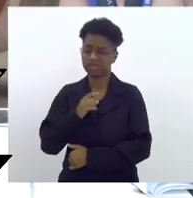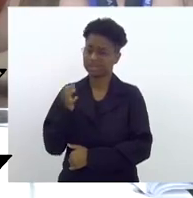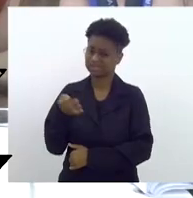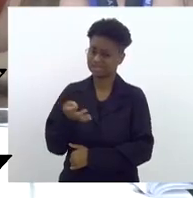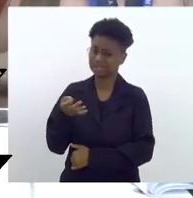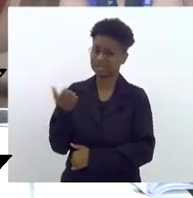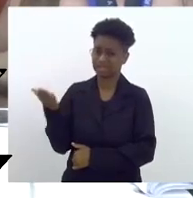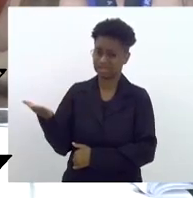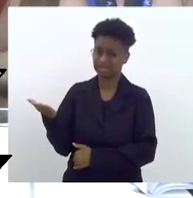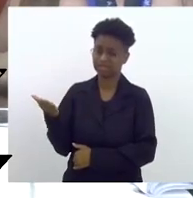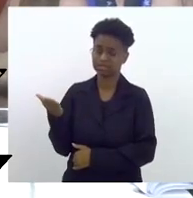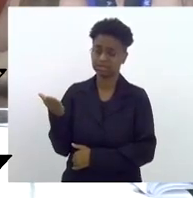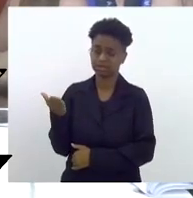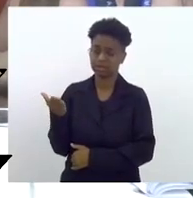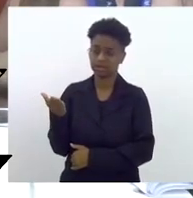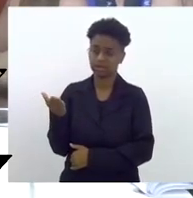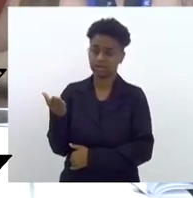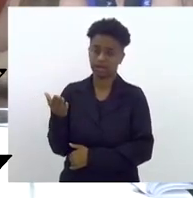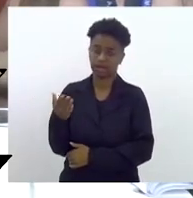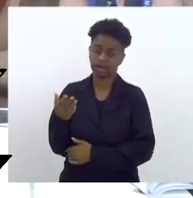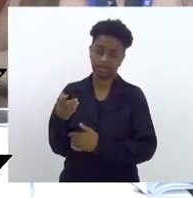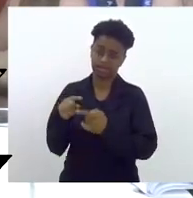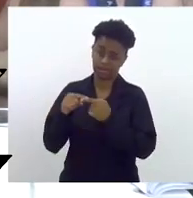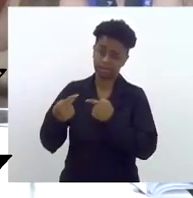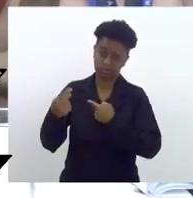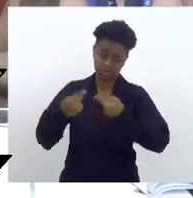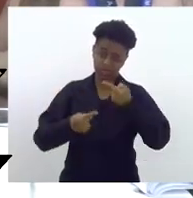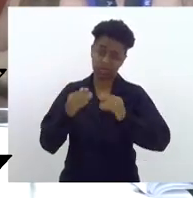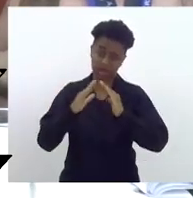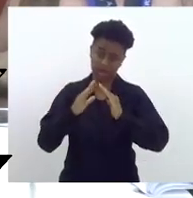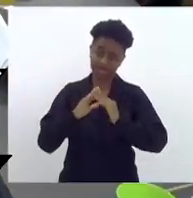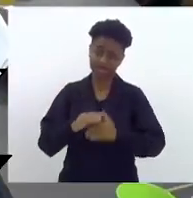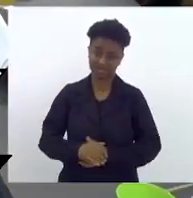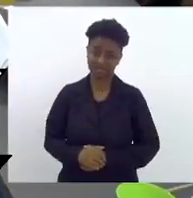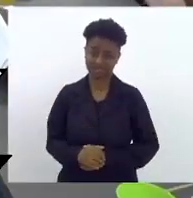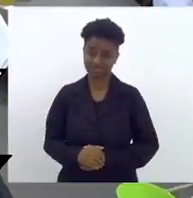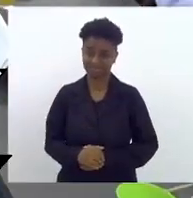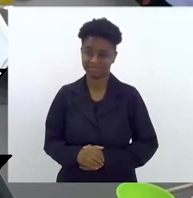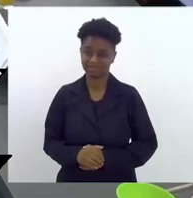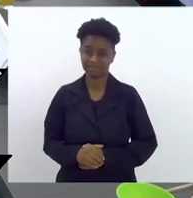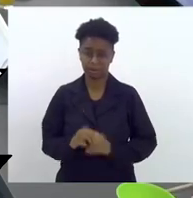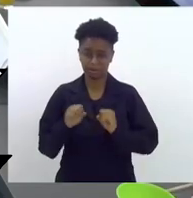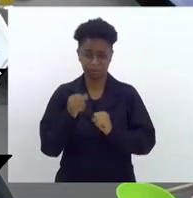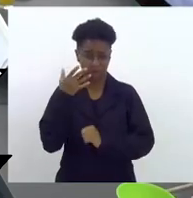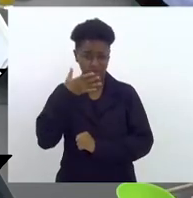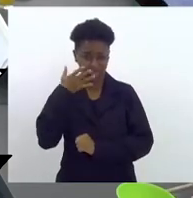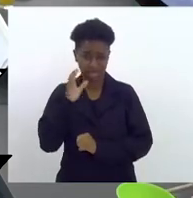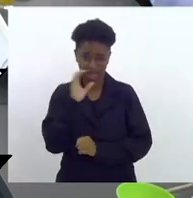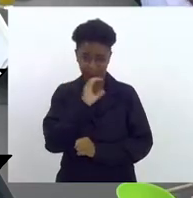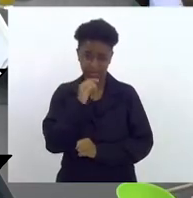que pode até falar alguma coisa depois mas a gente consegue um breve vítima